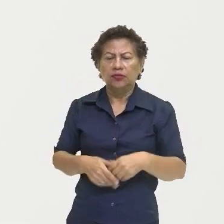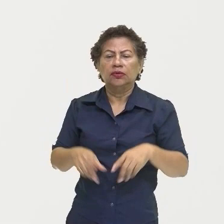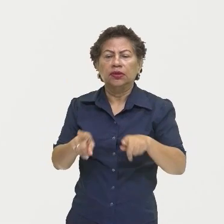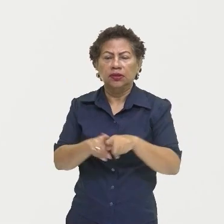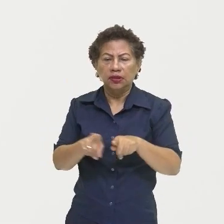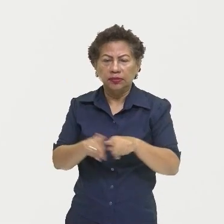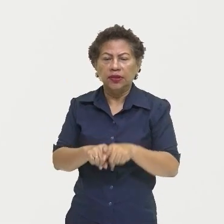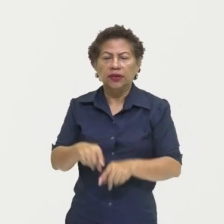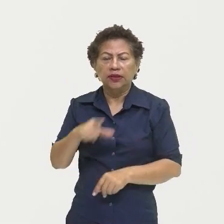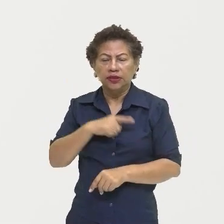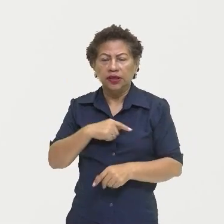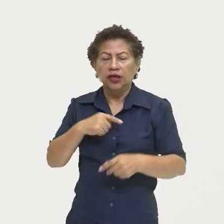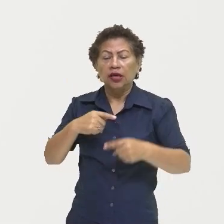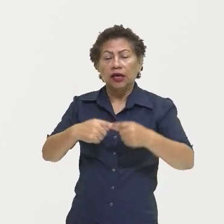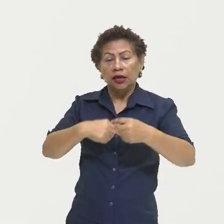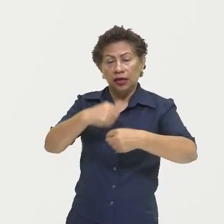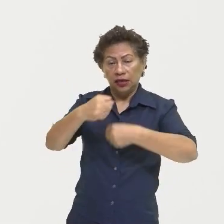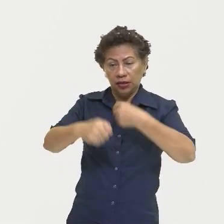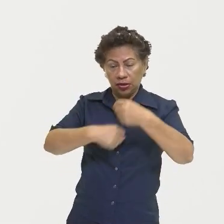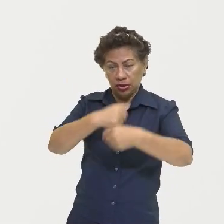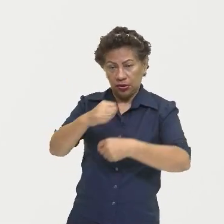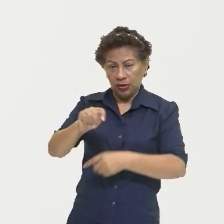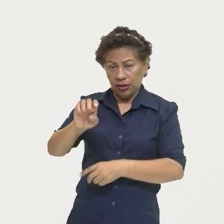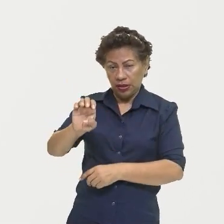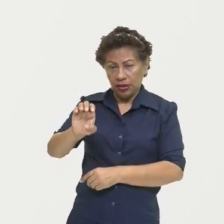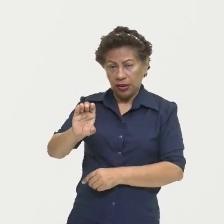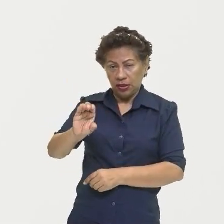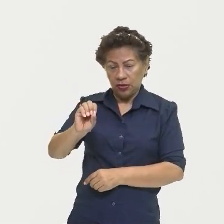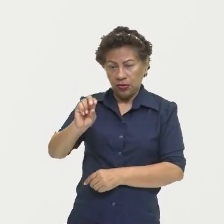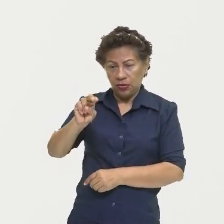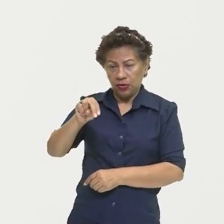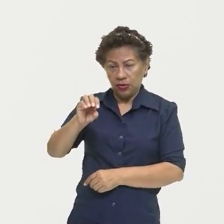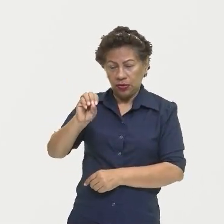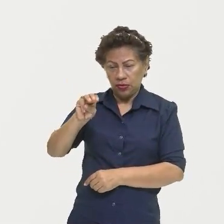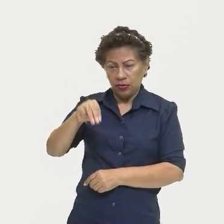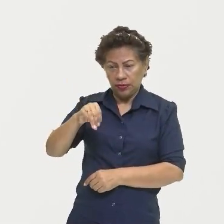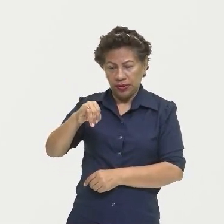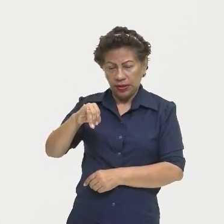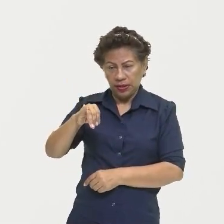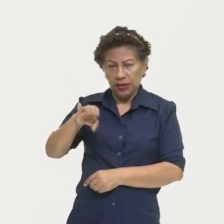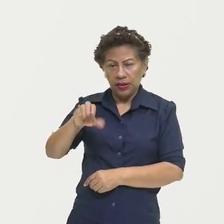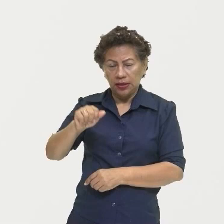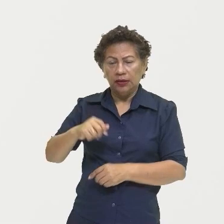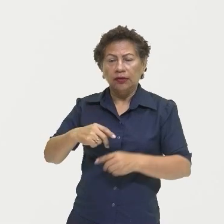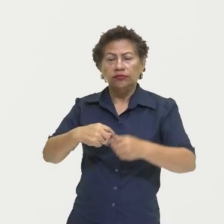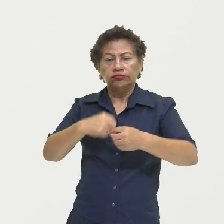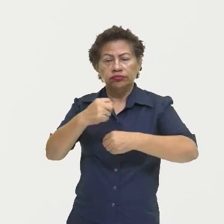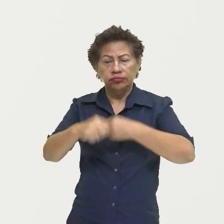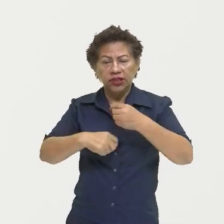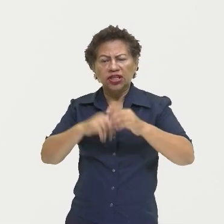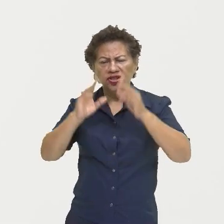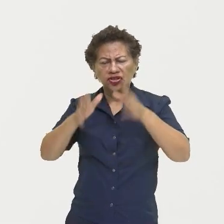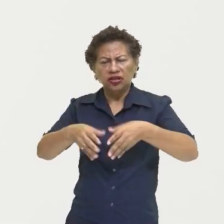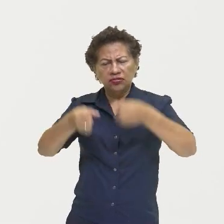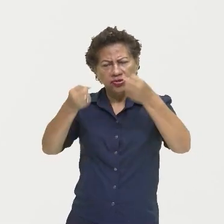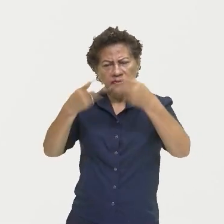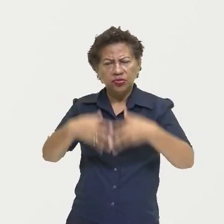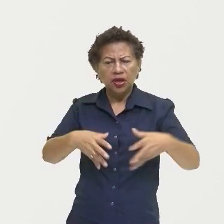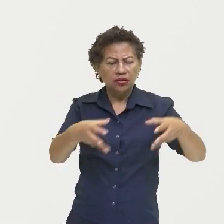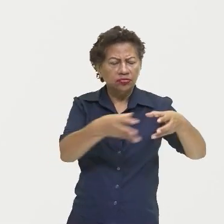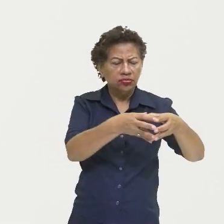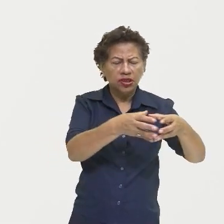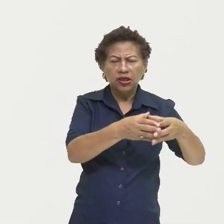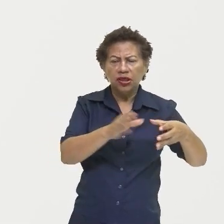a dimensão econômica, né, onde nós falamos sobre os blocos econômicos. Por quê? Os